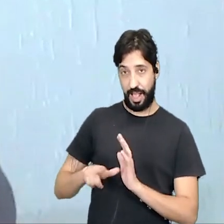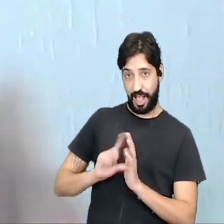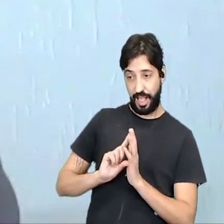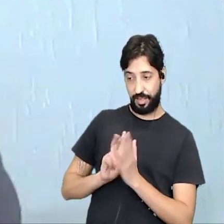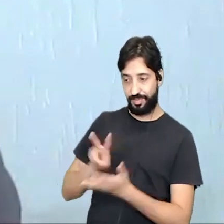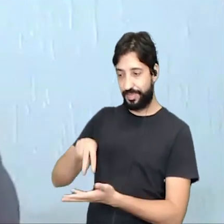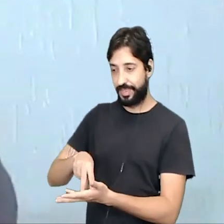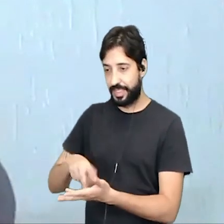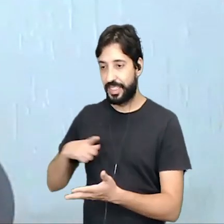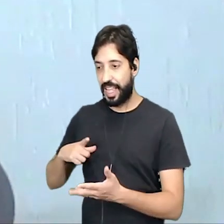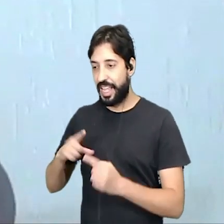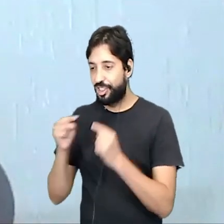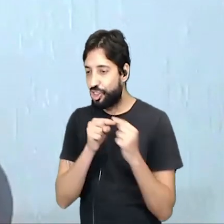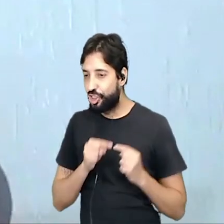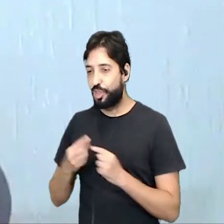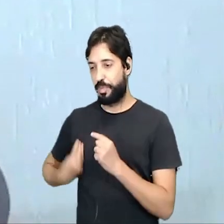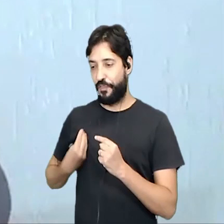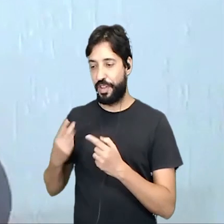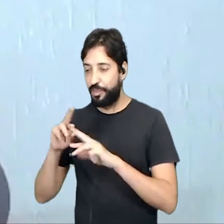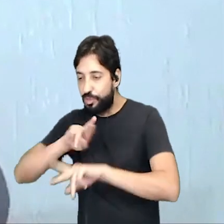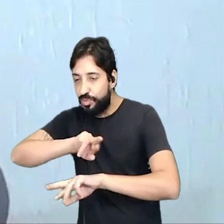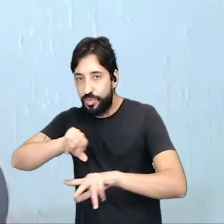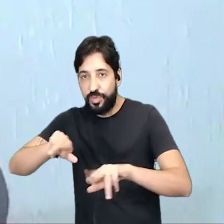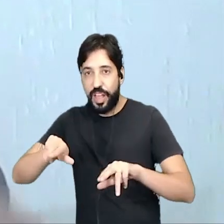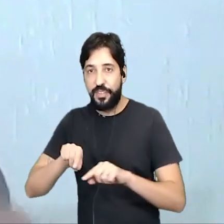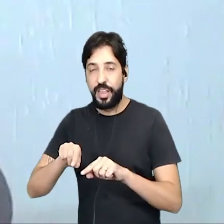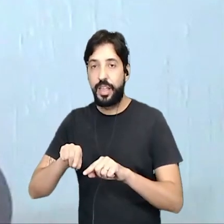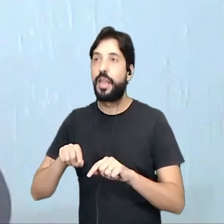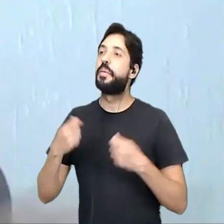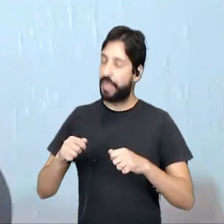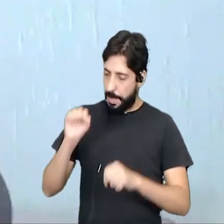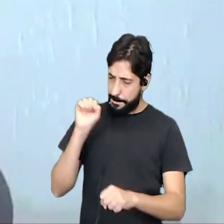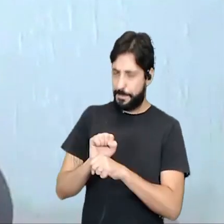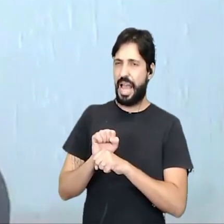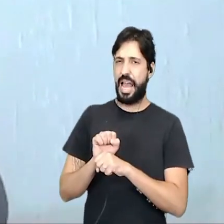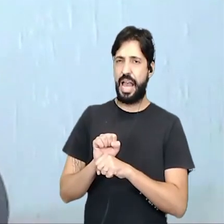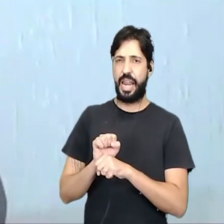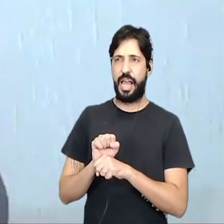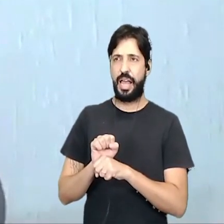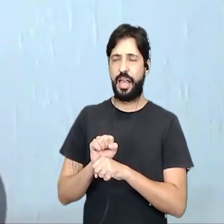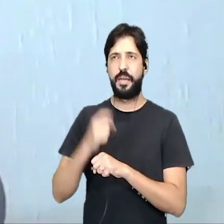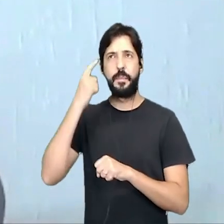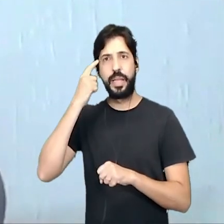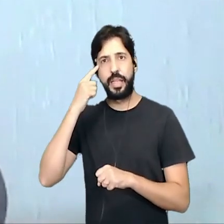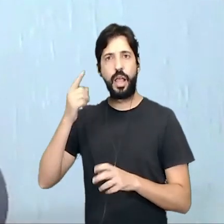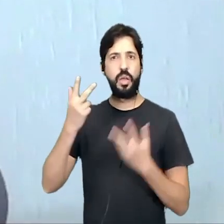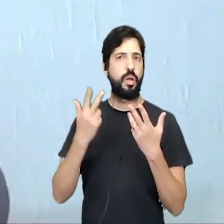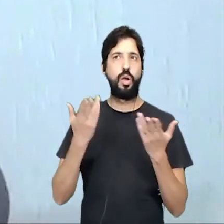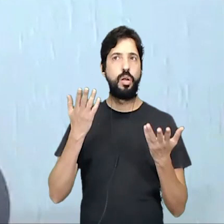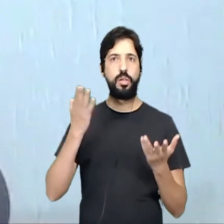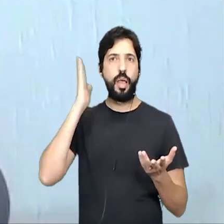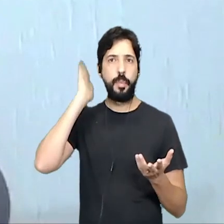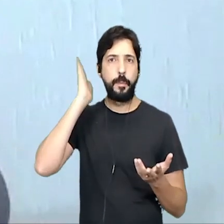nessa antessala de conversa com os outros seres, a gente tinha que, pelo menos, parar com tanta burrice de dizer